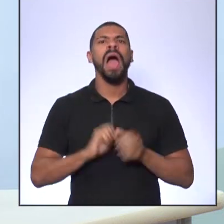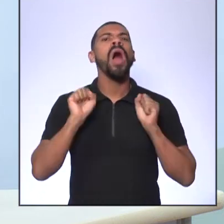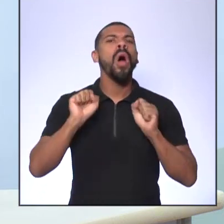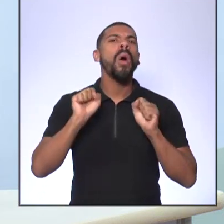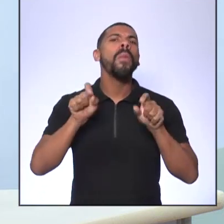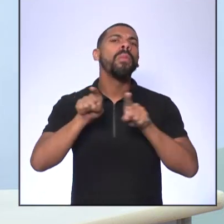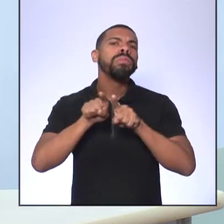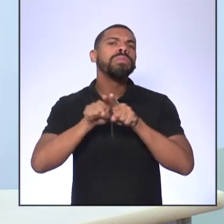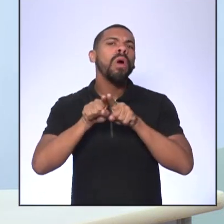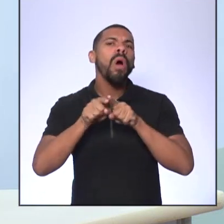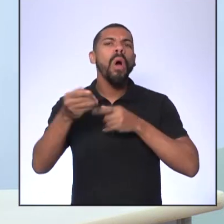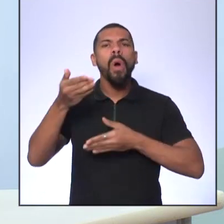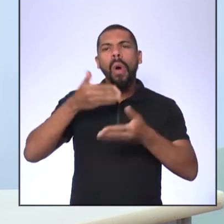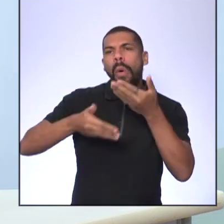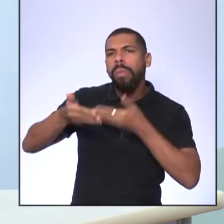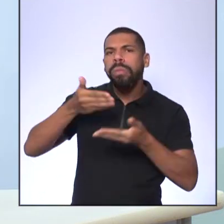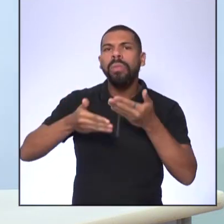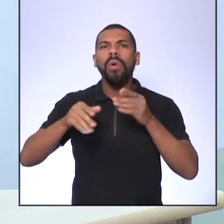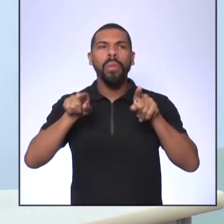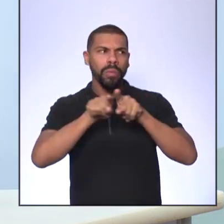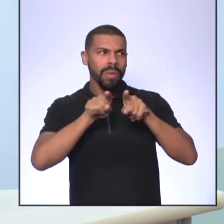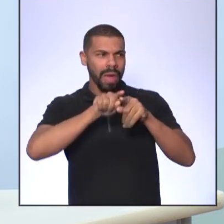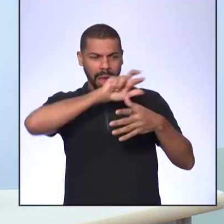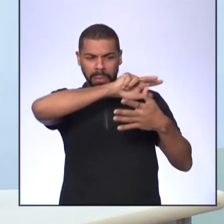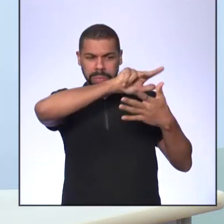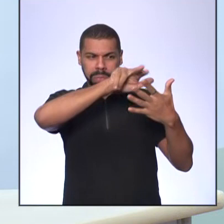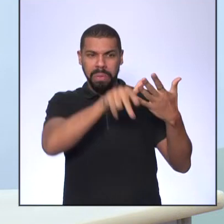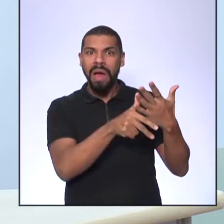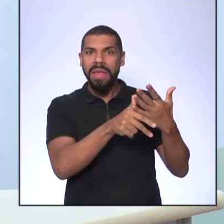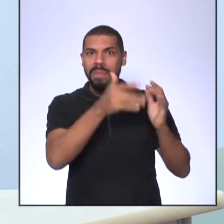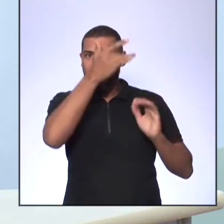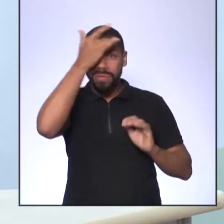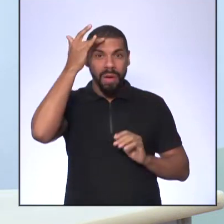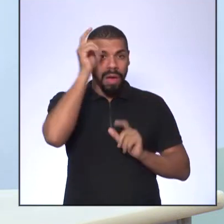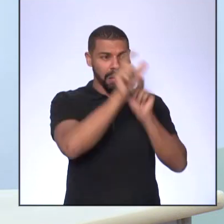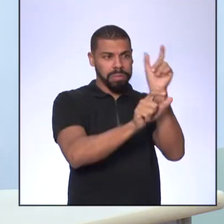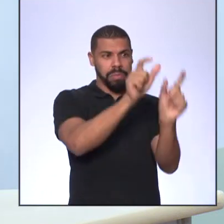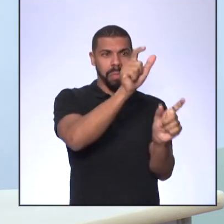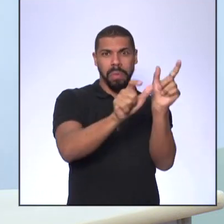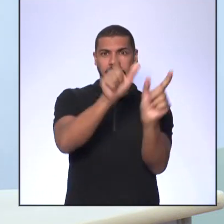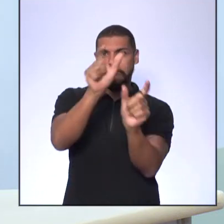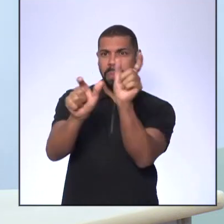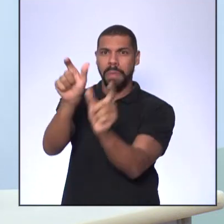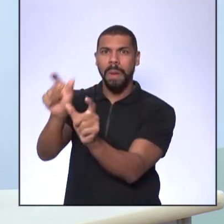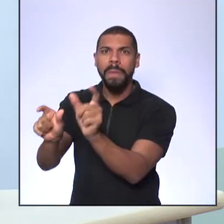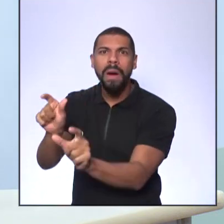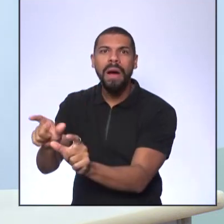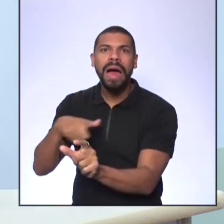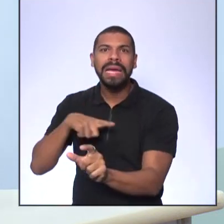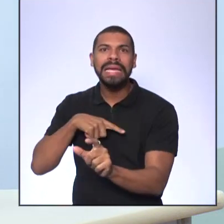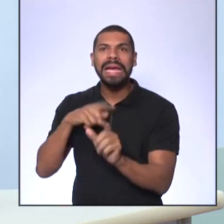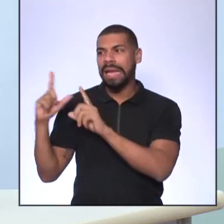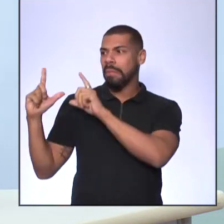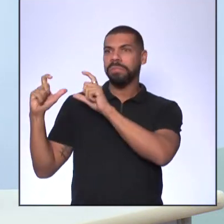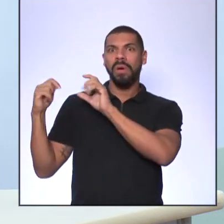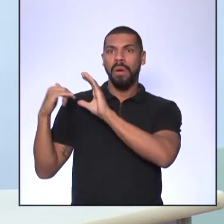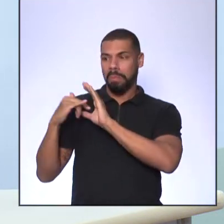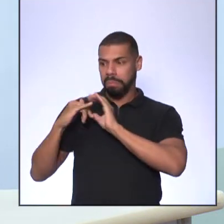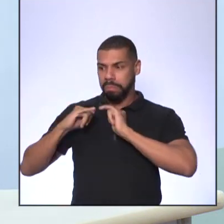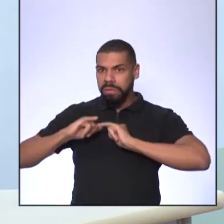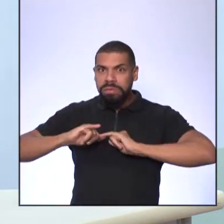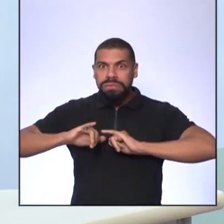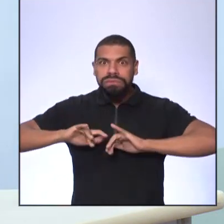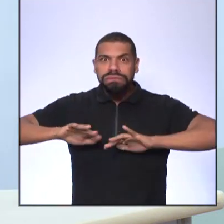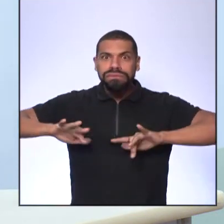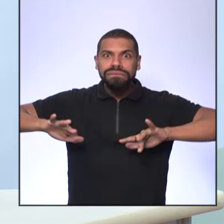gente partilhe um comentário para milhares de pessoas, que a gente faça uma postagem que a gente espera que essa postagem vai viralizar, que